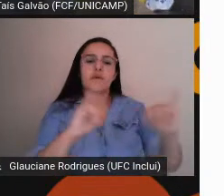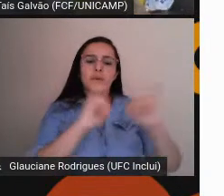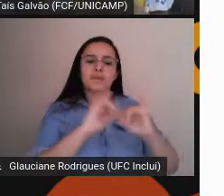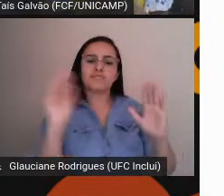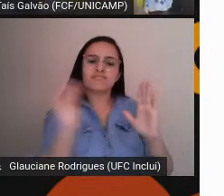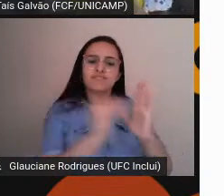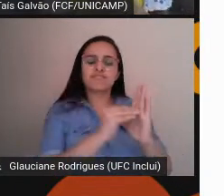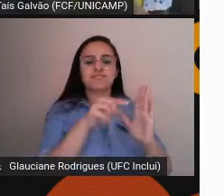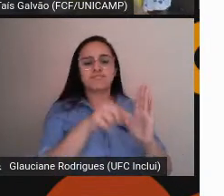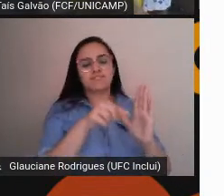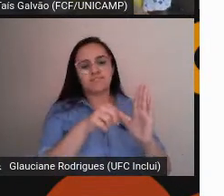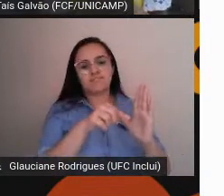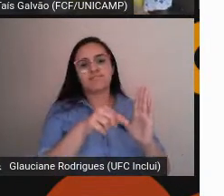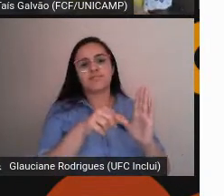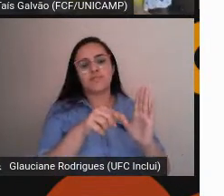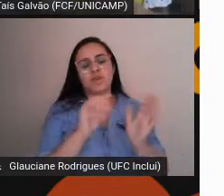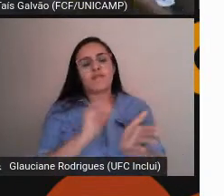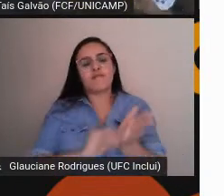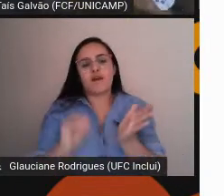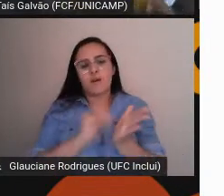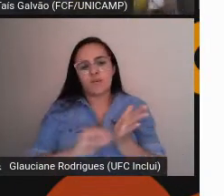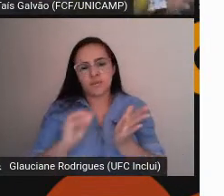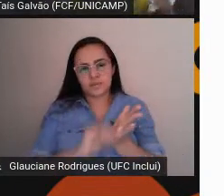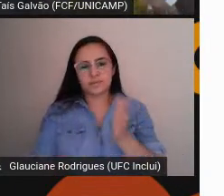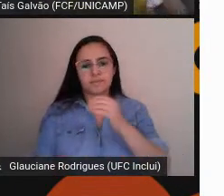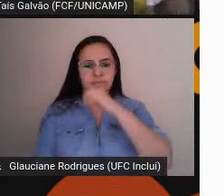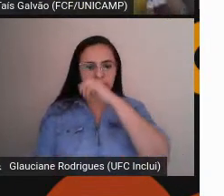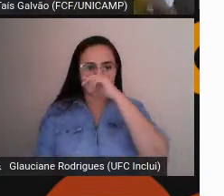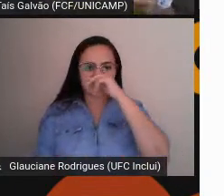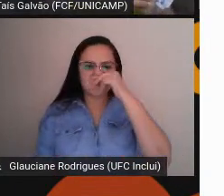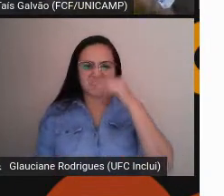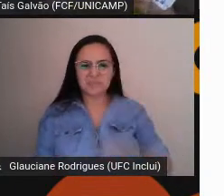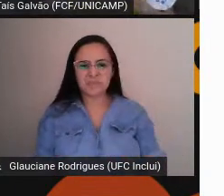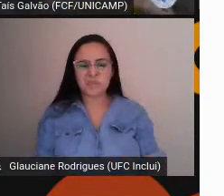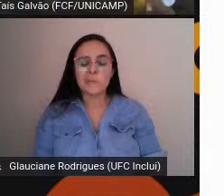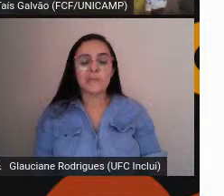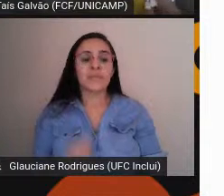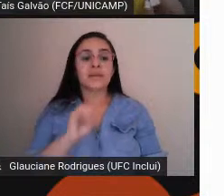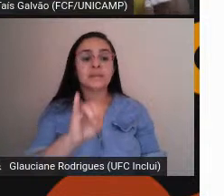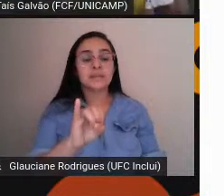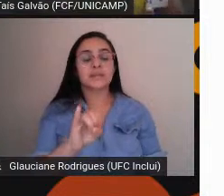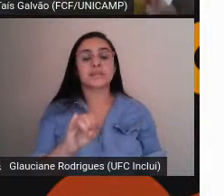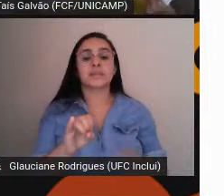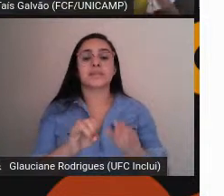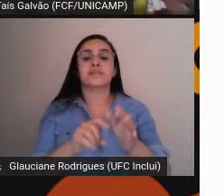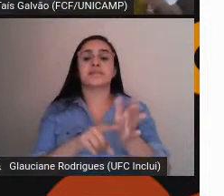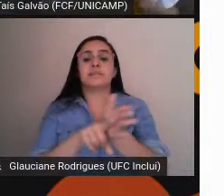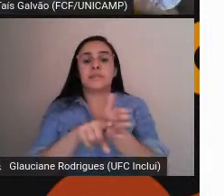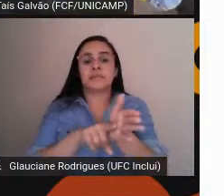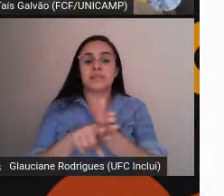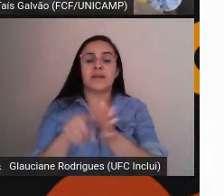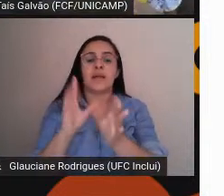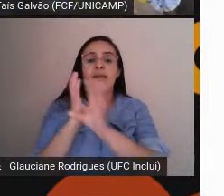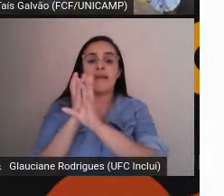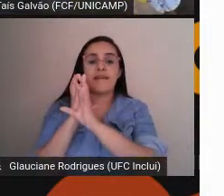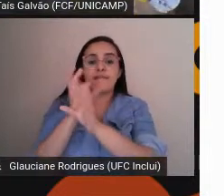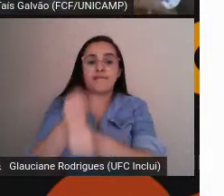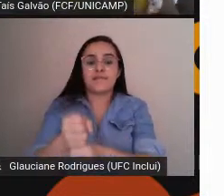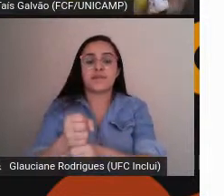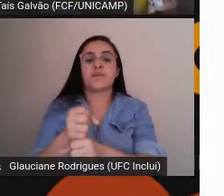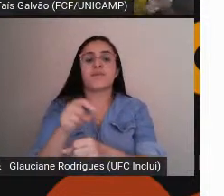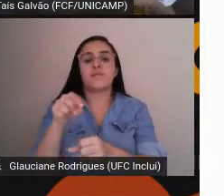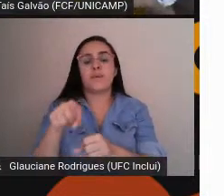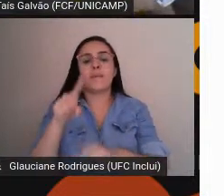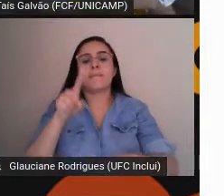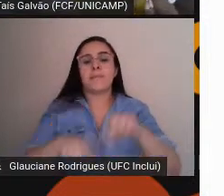associação estatisticamente significativa. Então, se eu chego com essa revisão, né, coloco ali junto para um